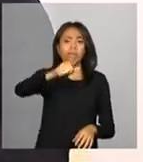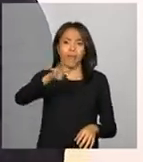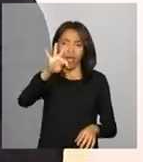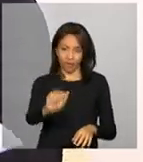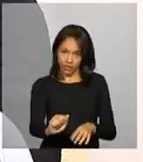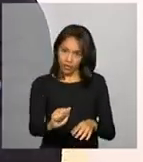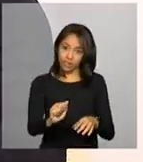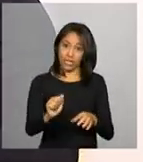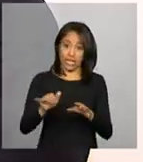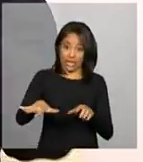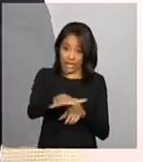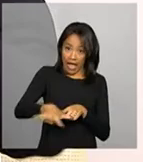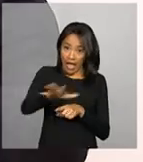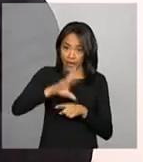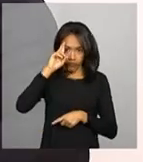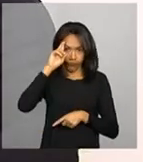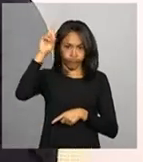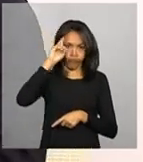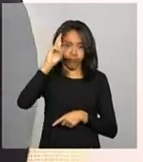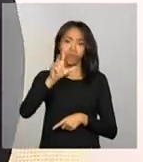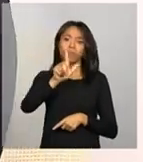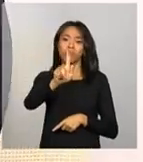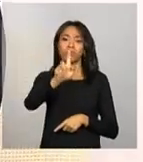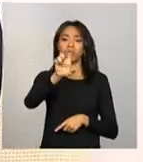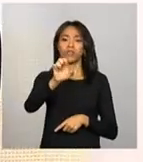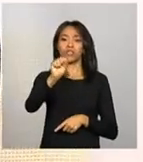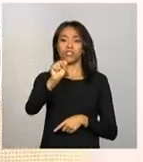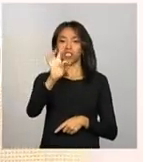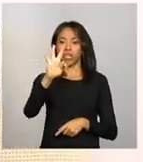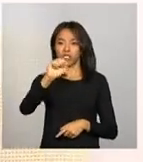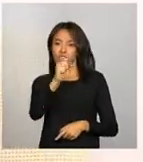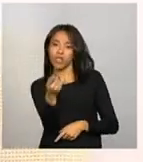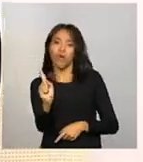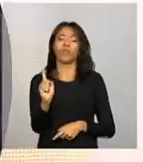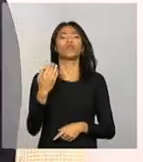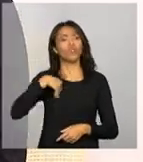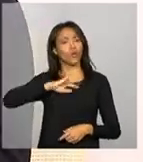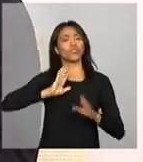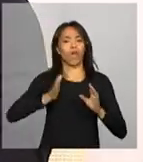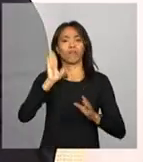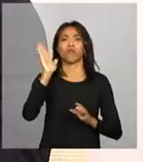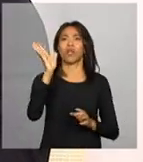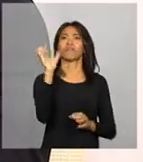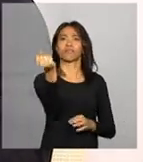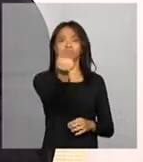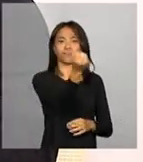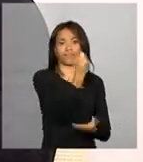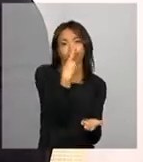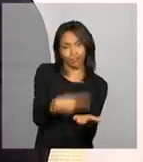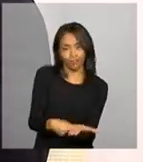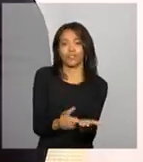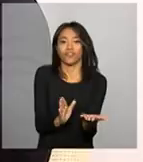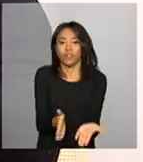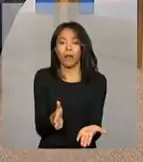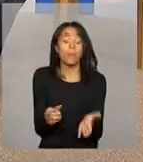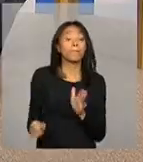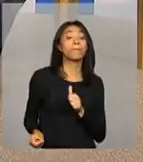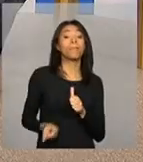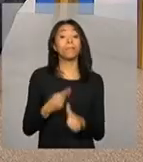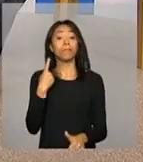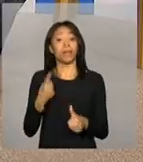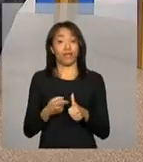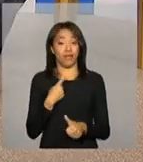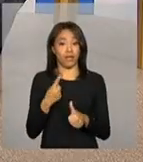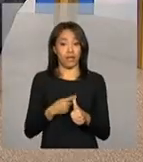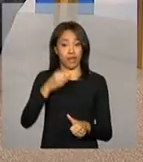também foram metas importantes que nós que nós pactuamos a primeira meta de gestao que nós